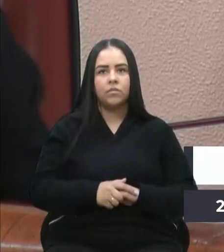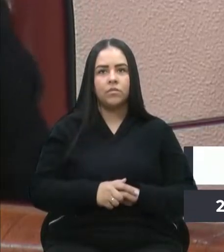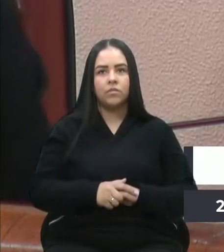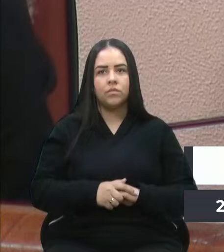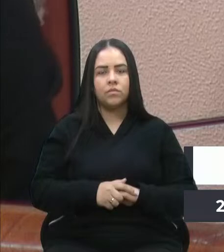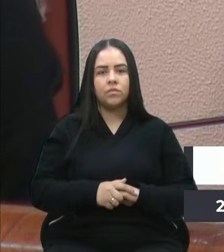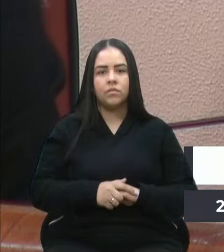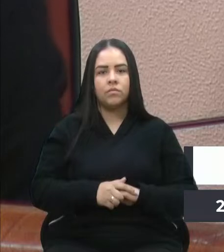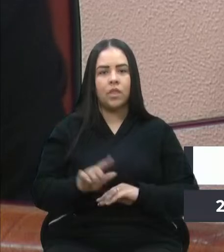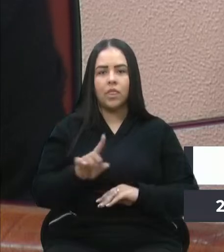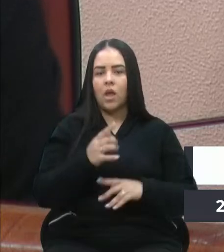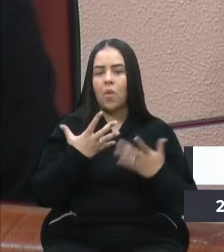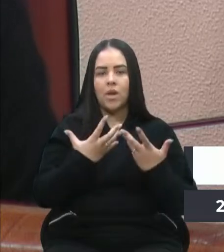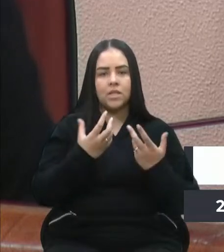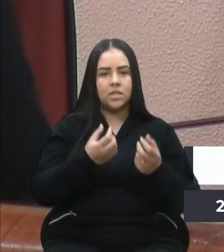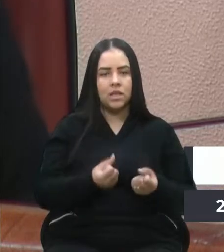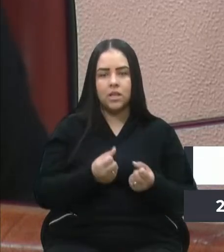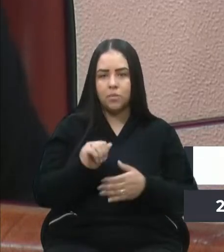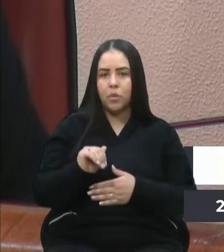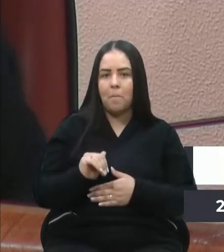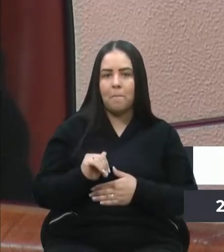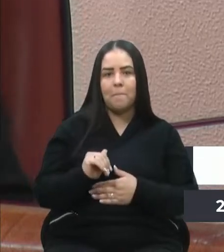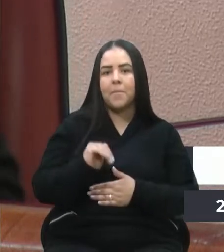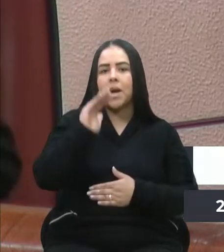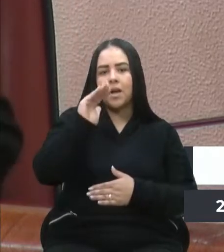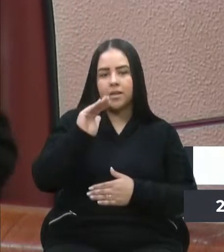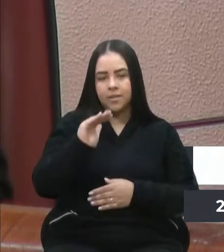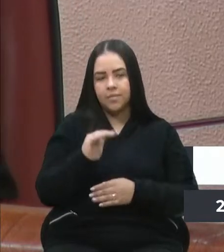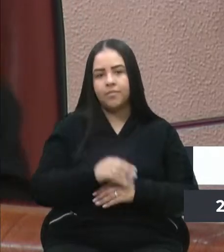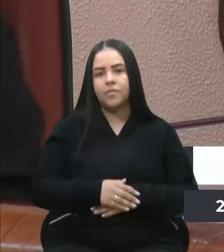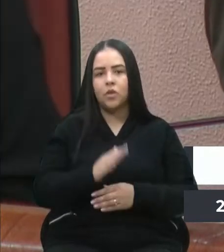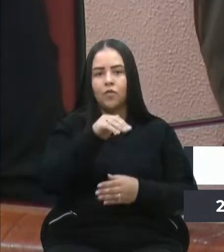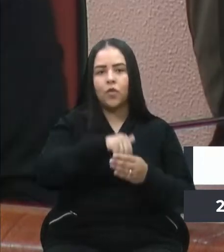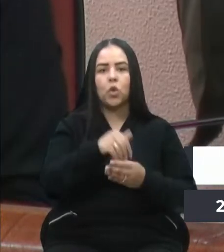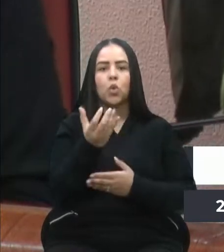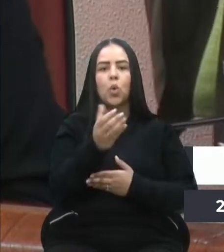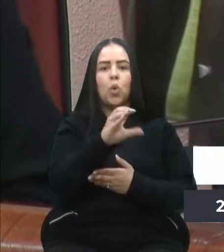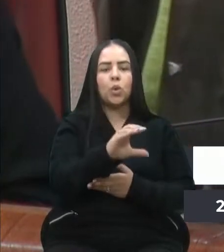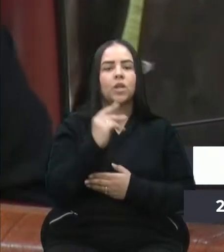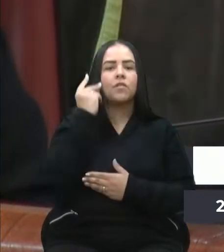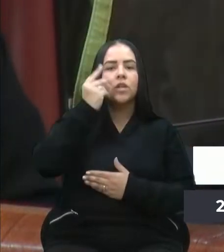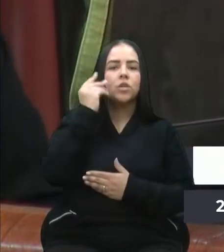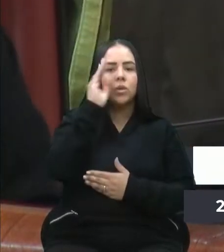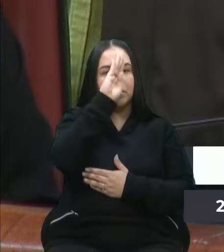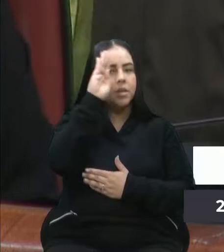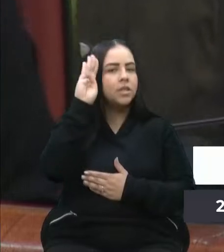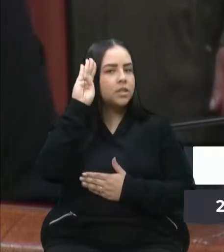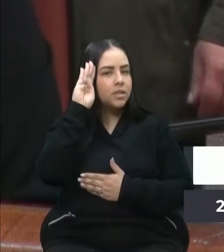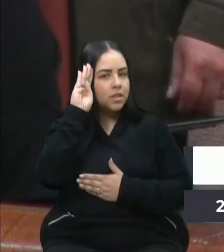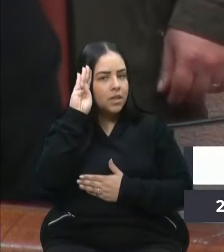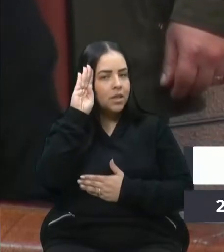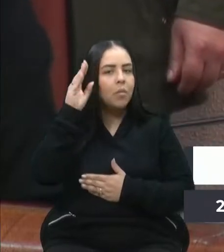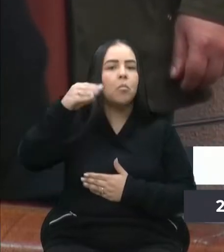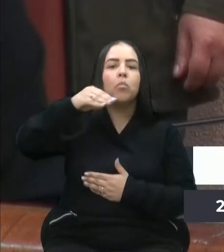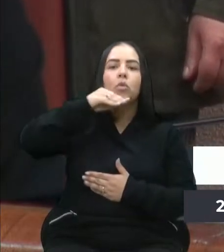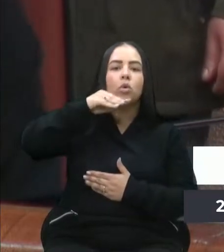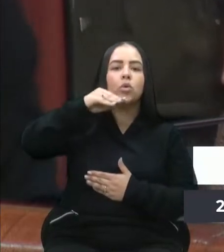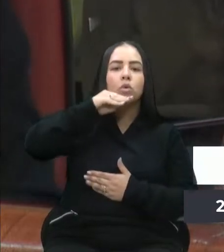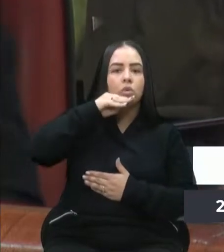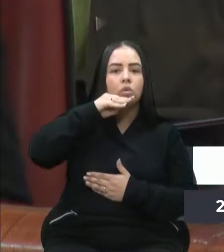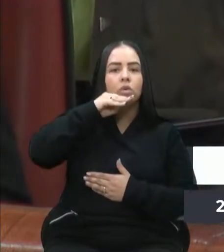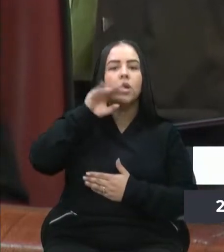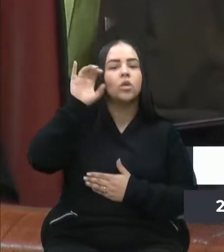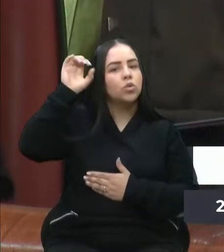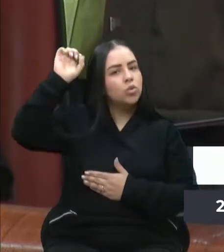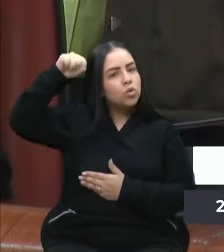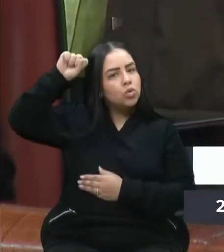foi rejeitada por maioria, com votos contrários do vereador Adriano Bressan, vereador Bortola, vereador